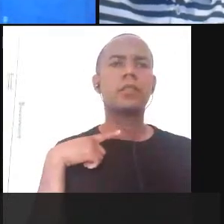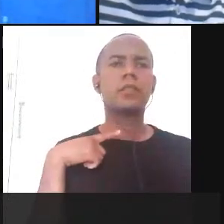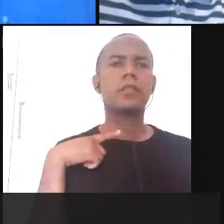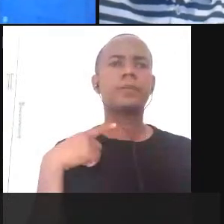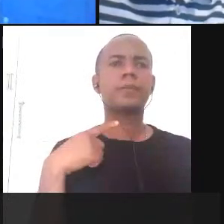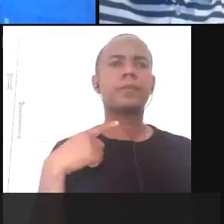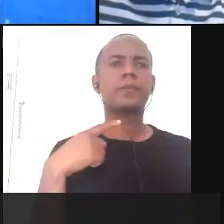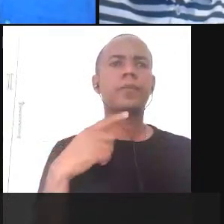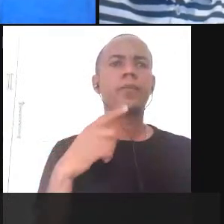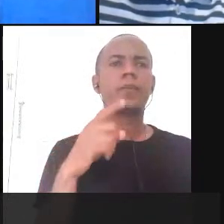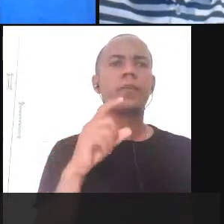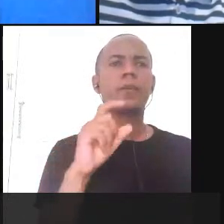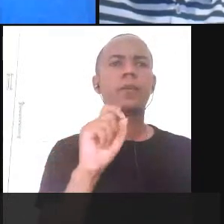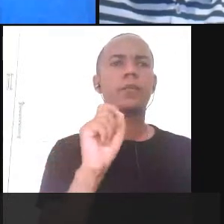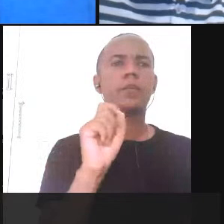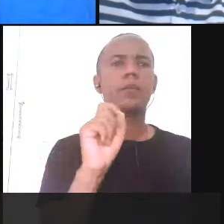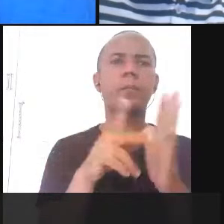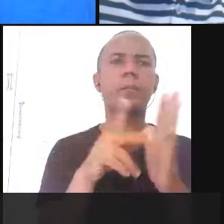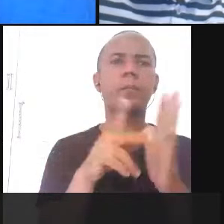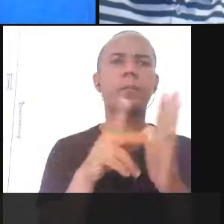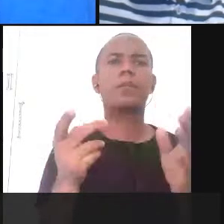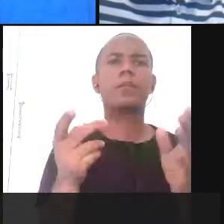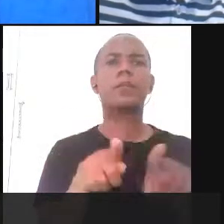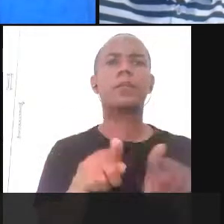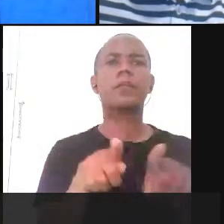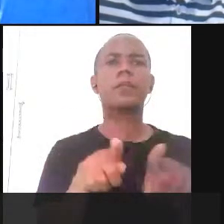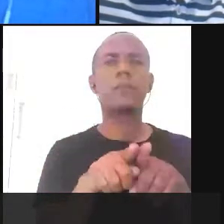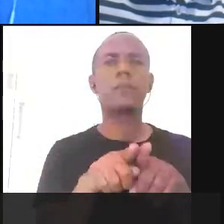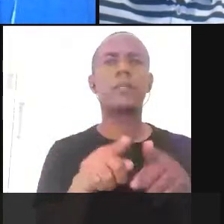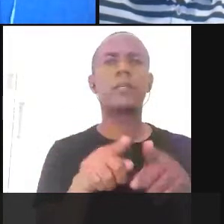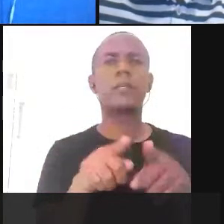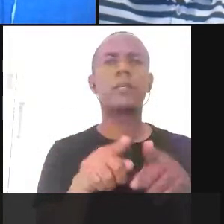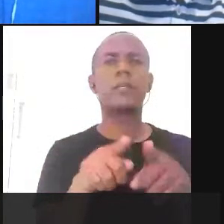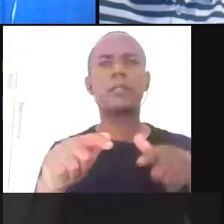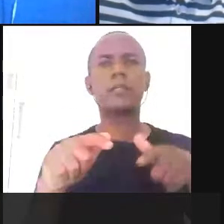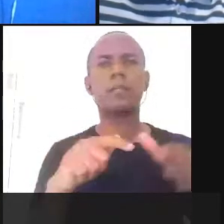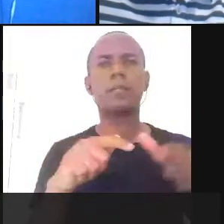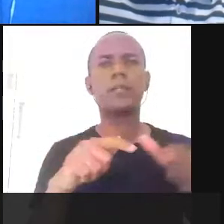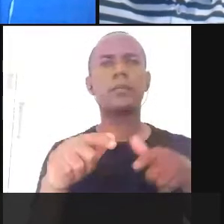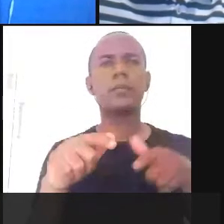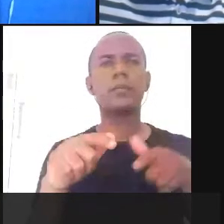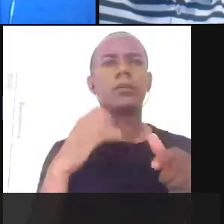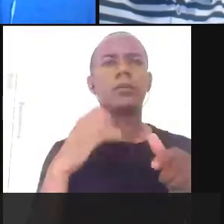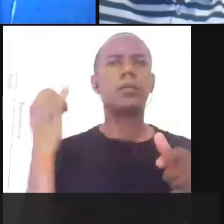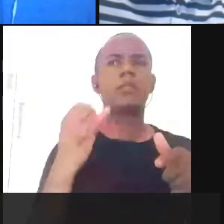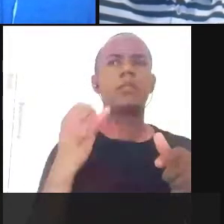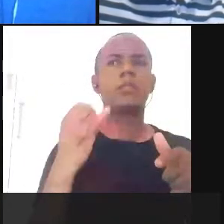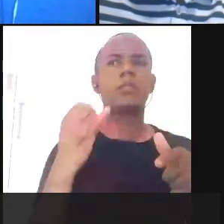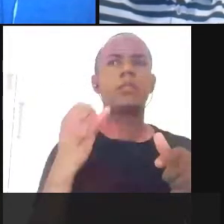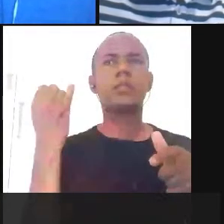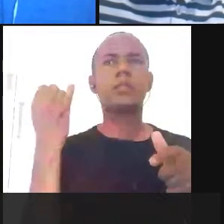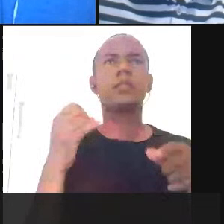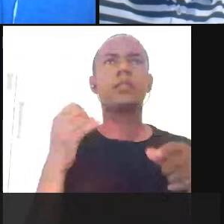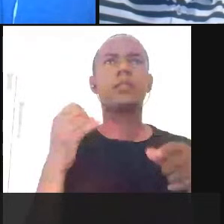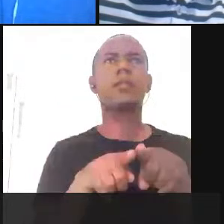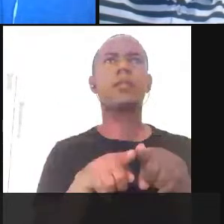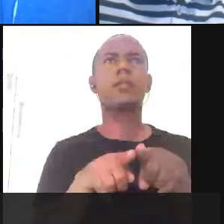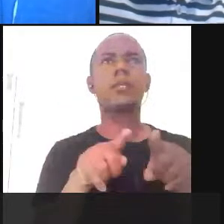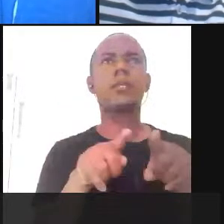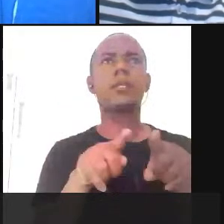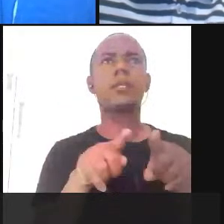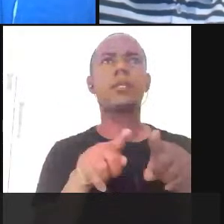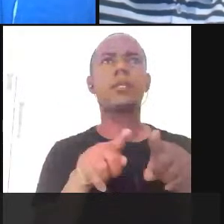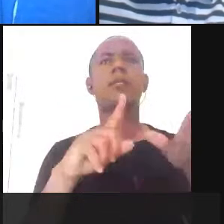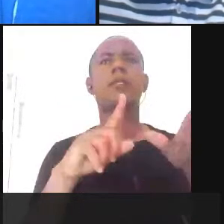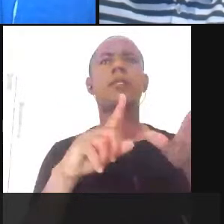que fazer é um trabalho profundo, porque a história da nossa literatura também está por escrever. Não existe